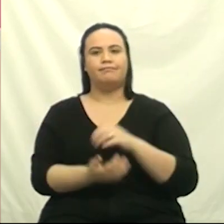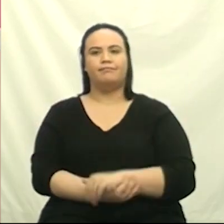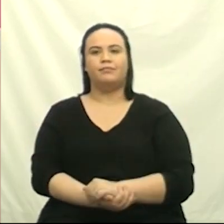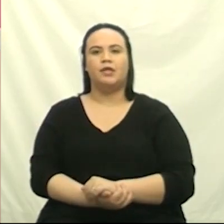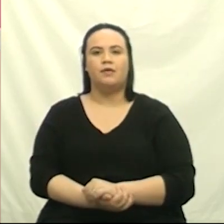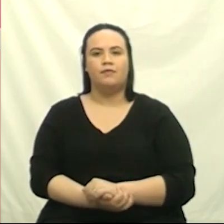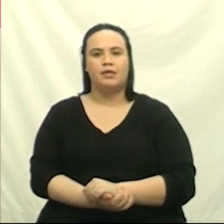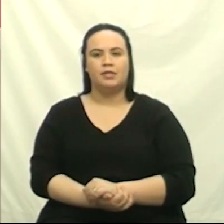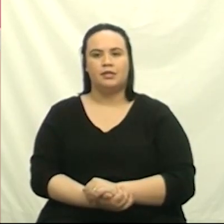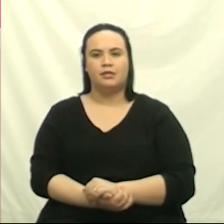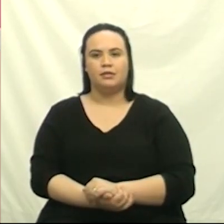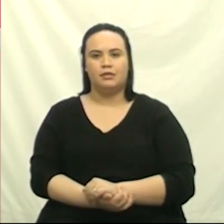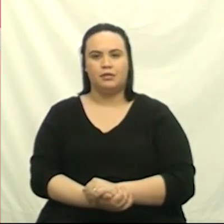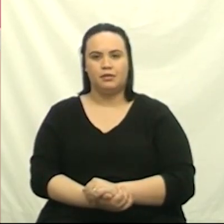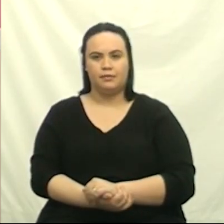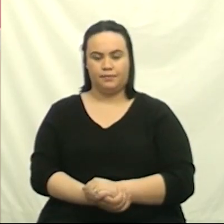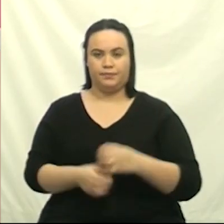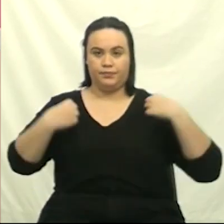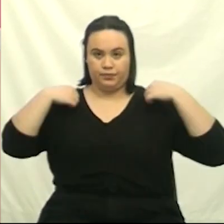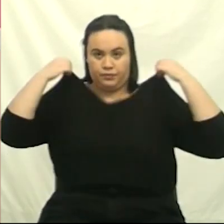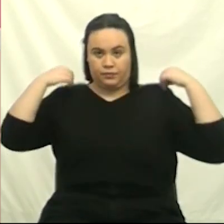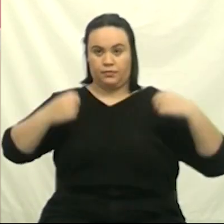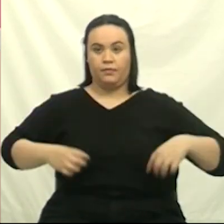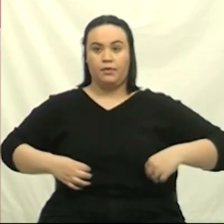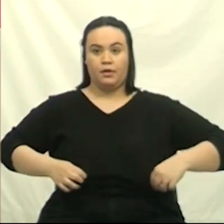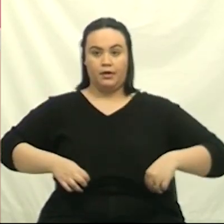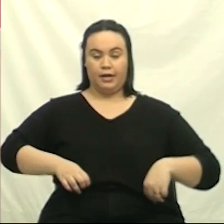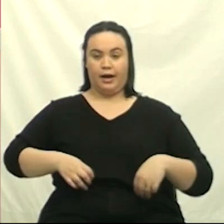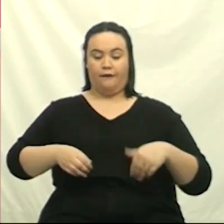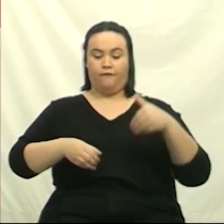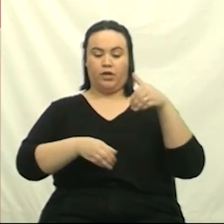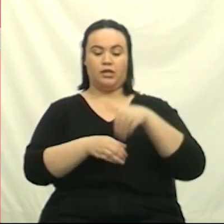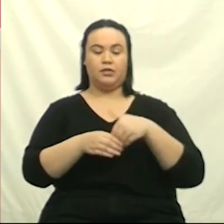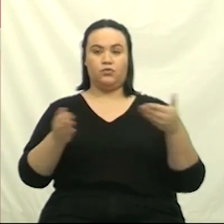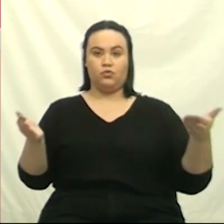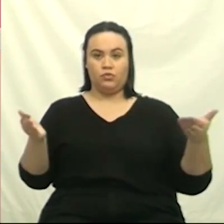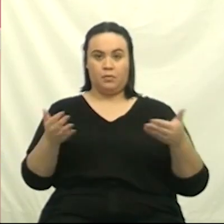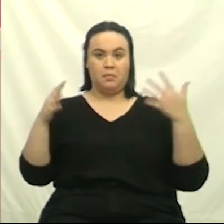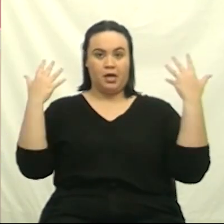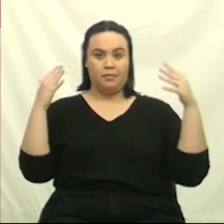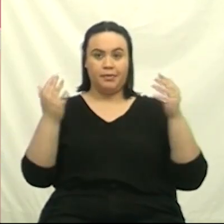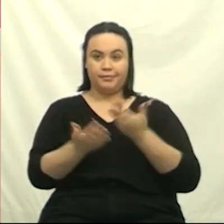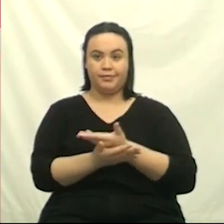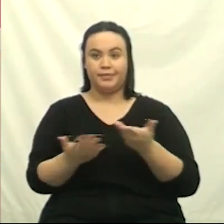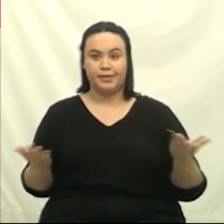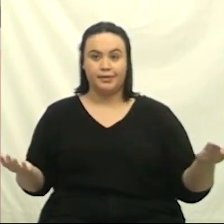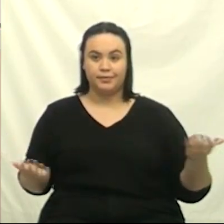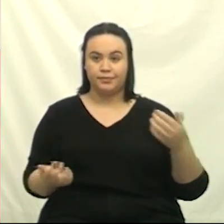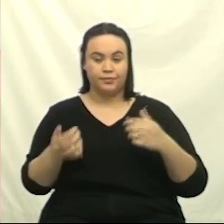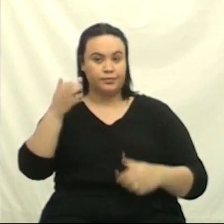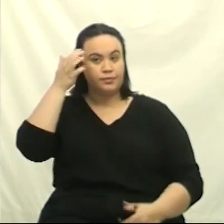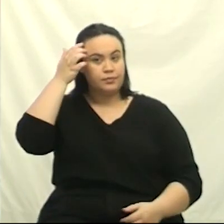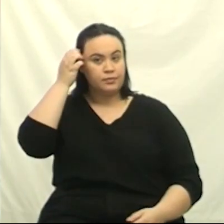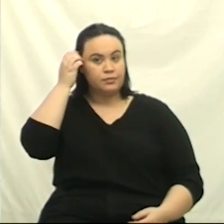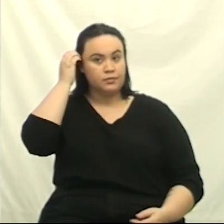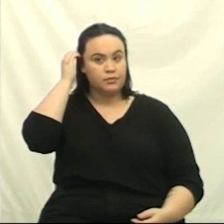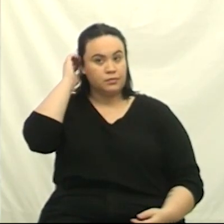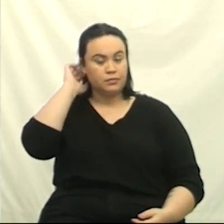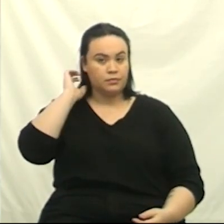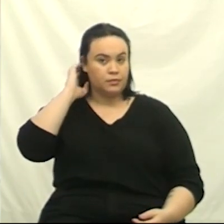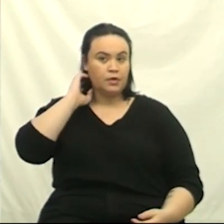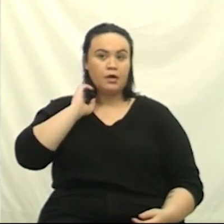ser unânime aqui a votação dessa moção parabéns para vocês a moção 34